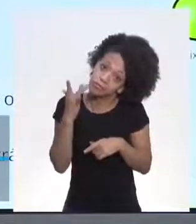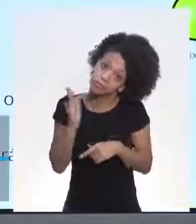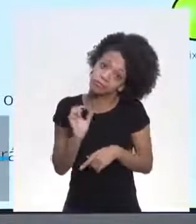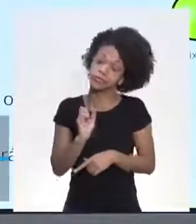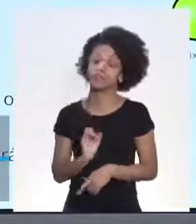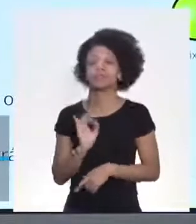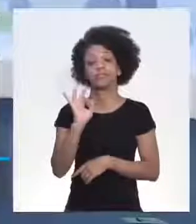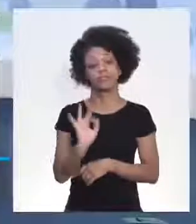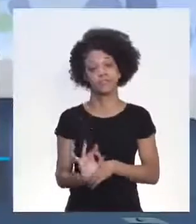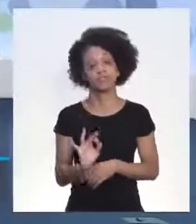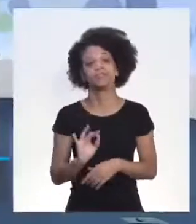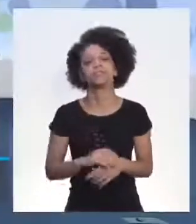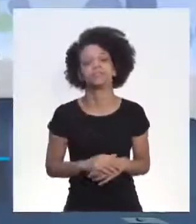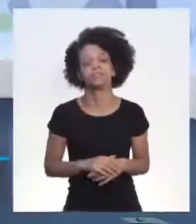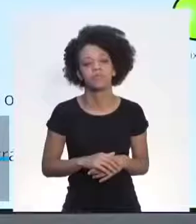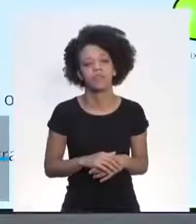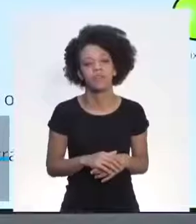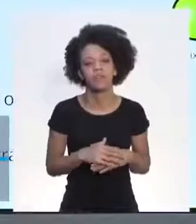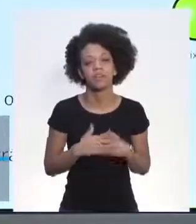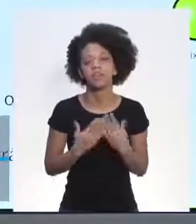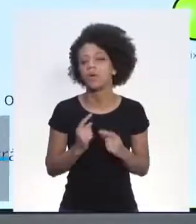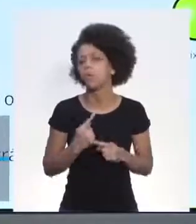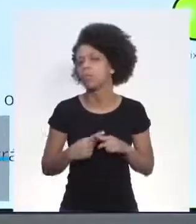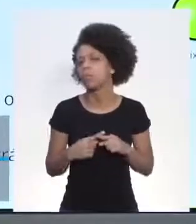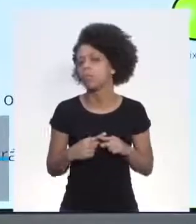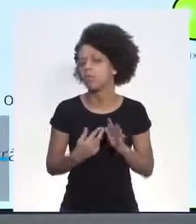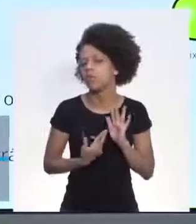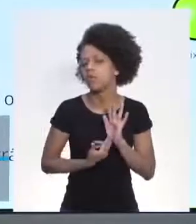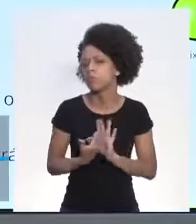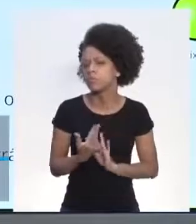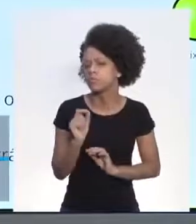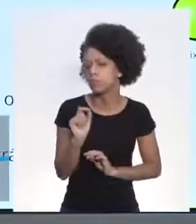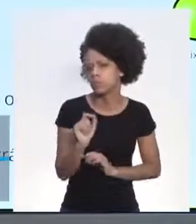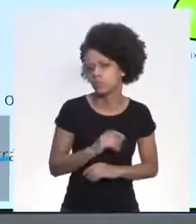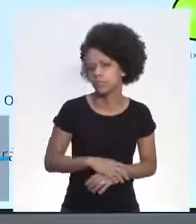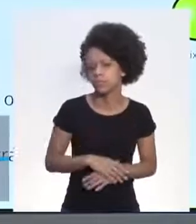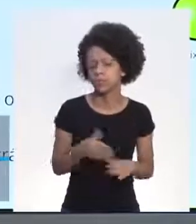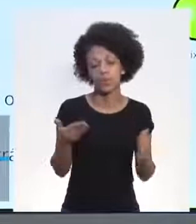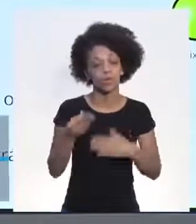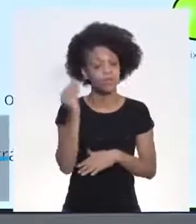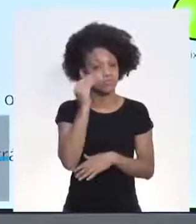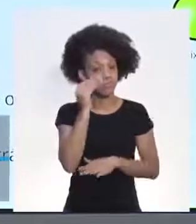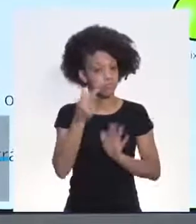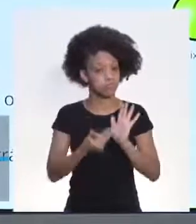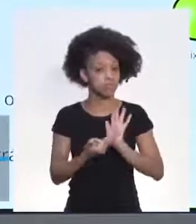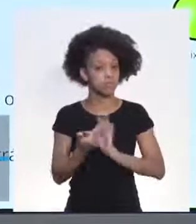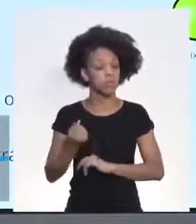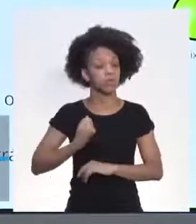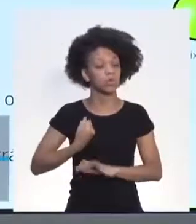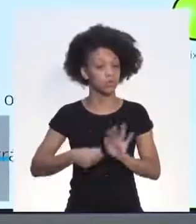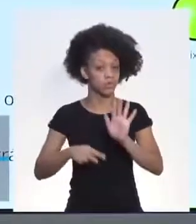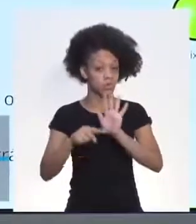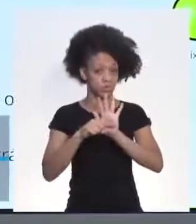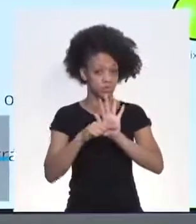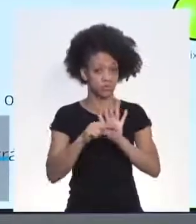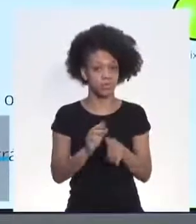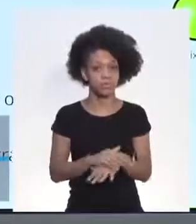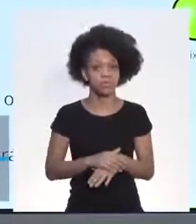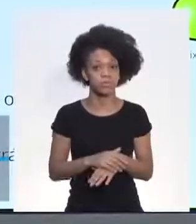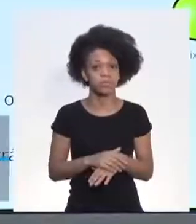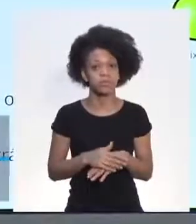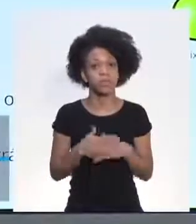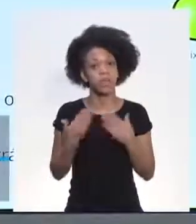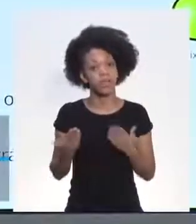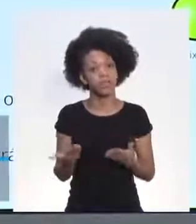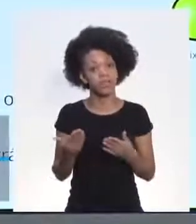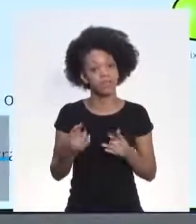dar certo. Vai sim. Então, o que eu vou tentar representar para vocês? Hoje eu vou tentar representar um número negativo. No caso aí,